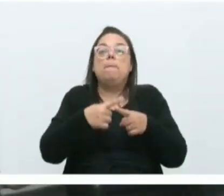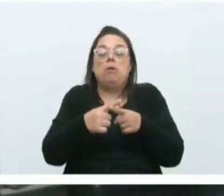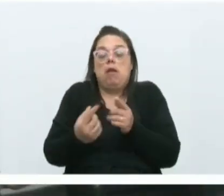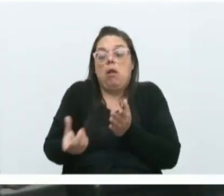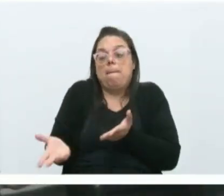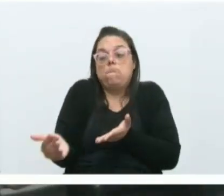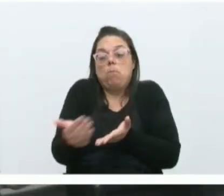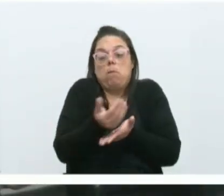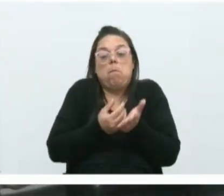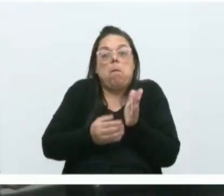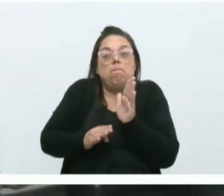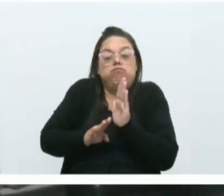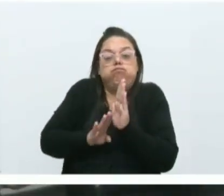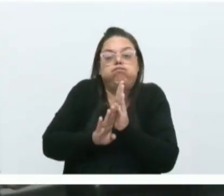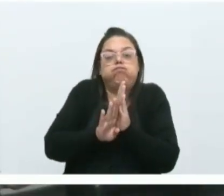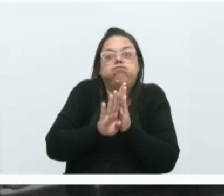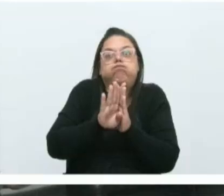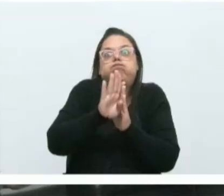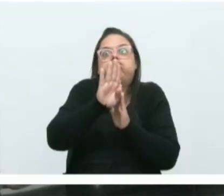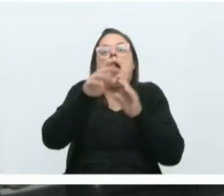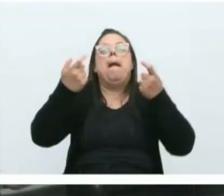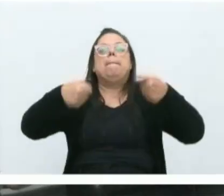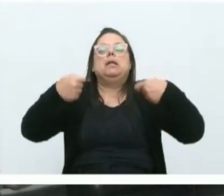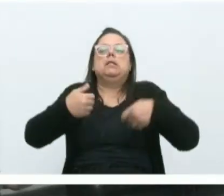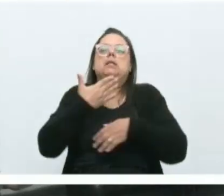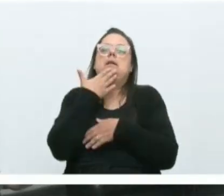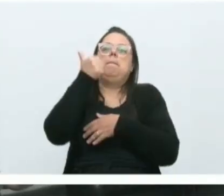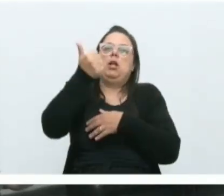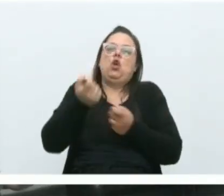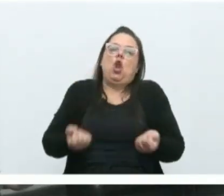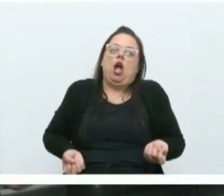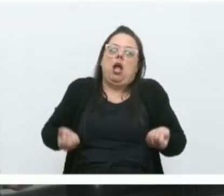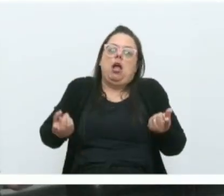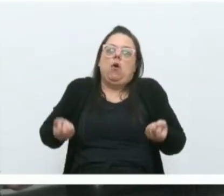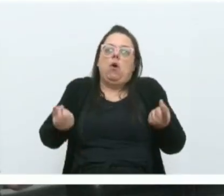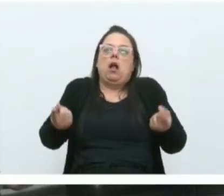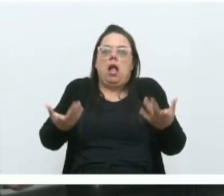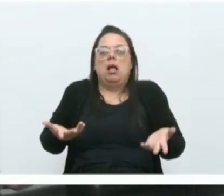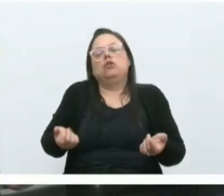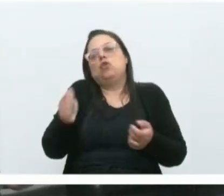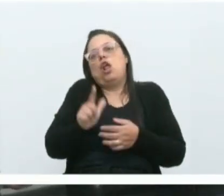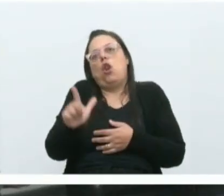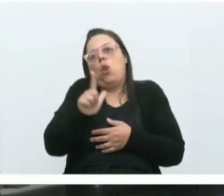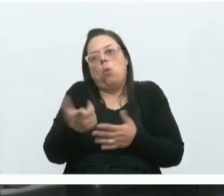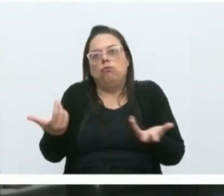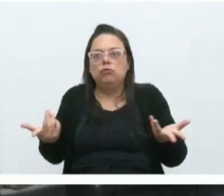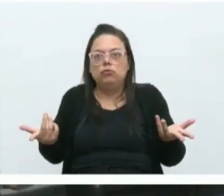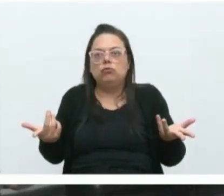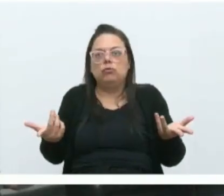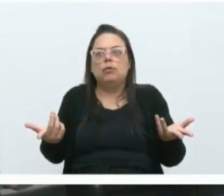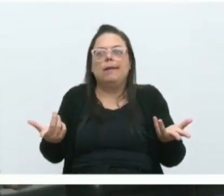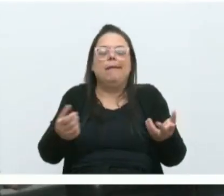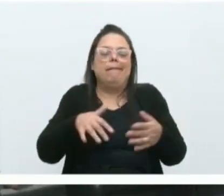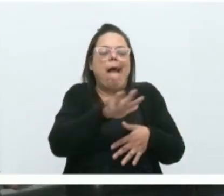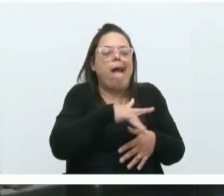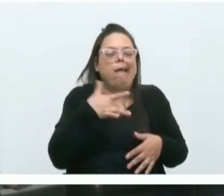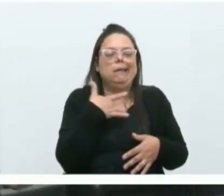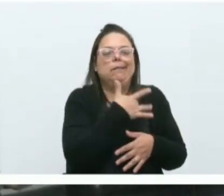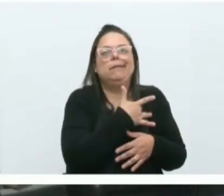você precisará melhorar os seus gastos de custeio na máquina pública. Obviamente, você não vai poder diminuir custo na saúde